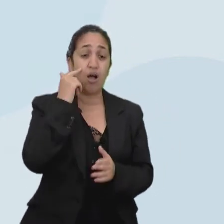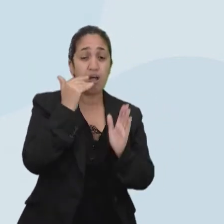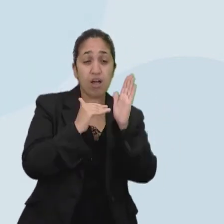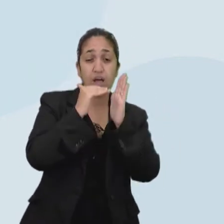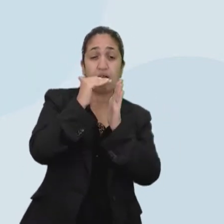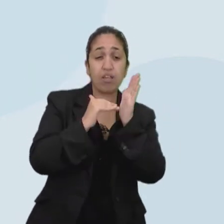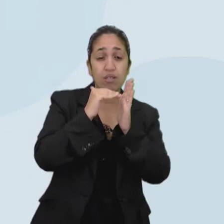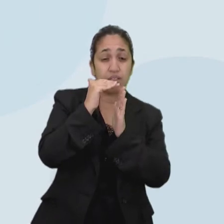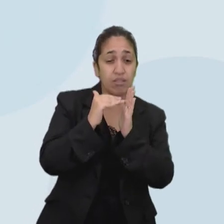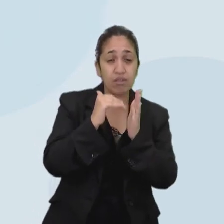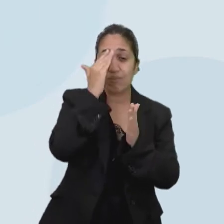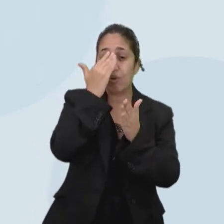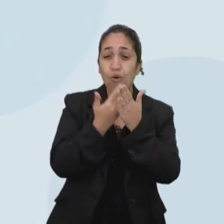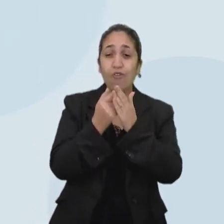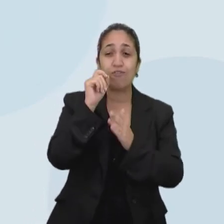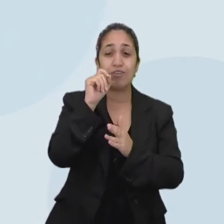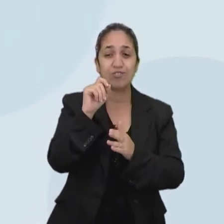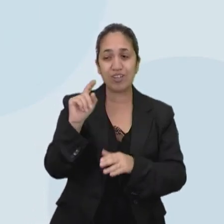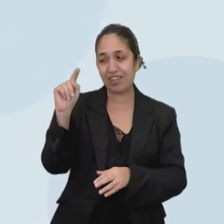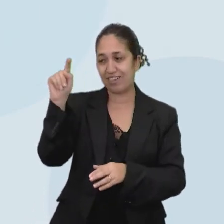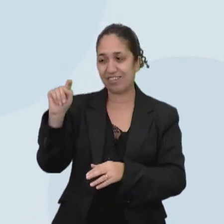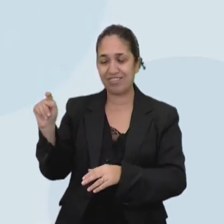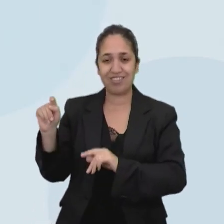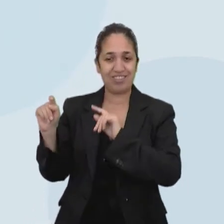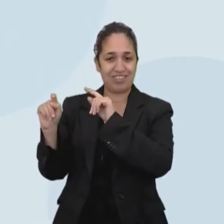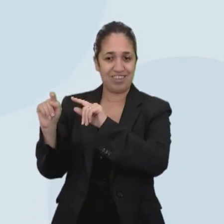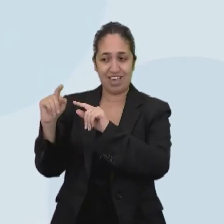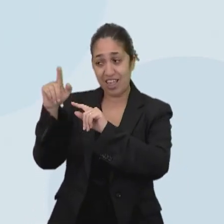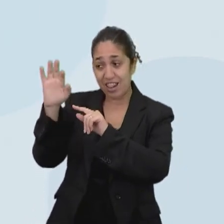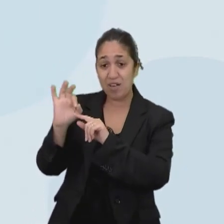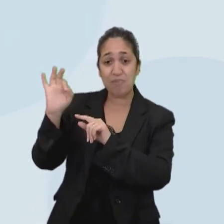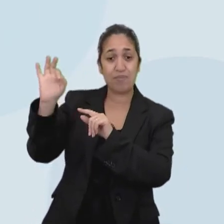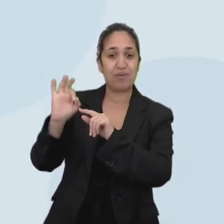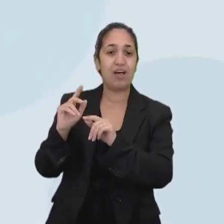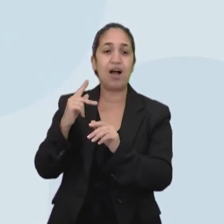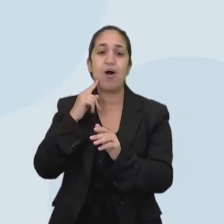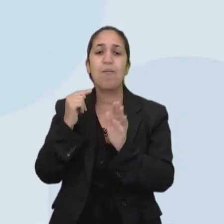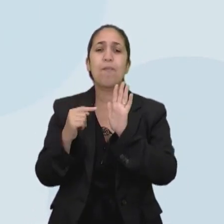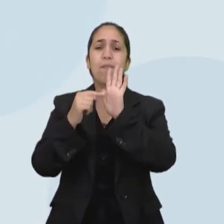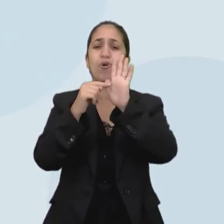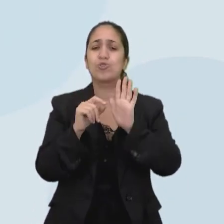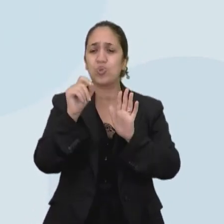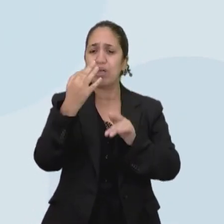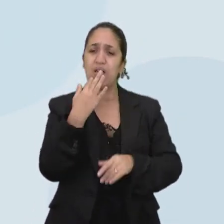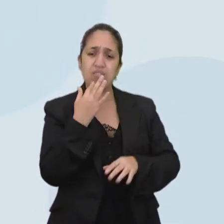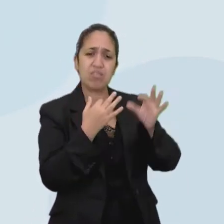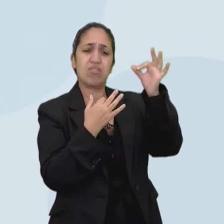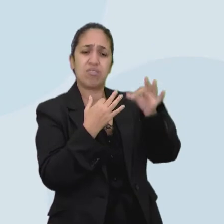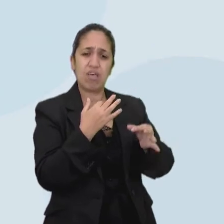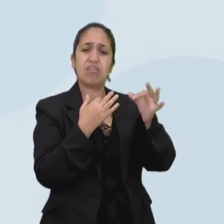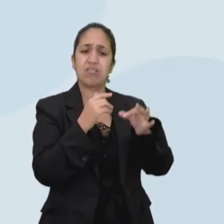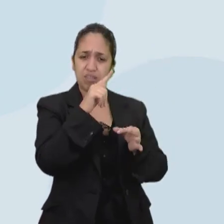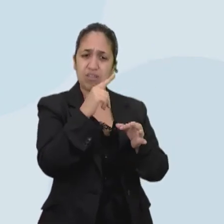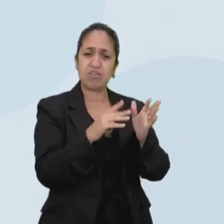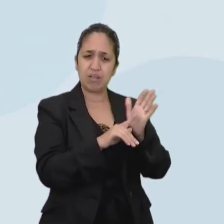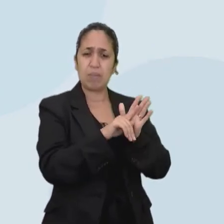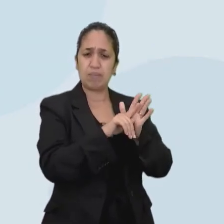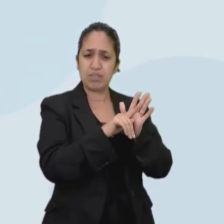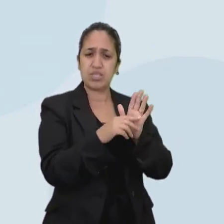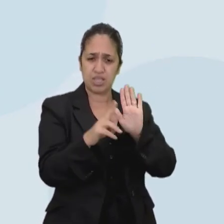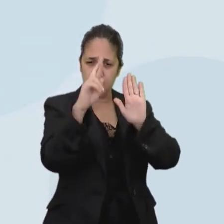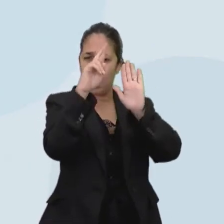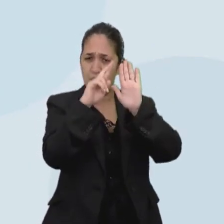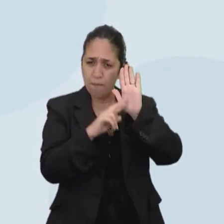confiança é o Z, E aí o que ele faz? É a porcentagem que indica o nível de certeza de que a pesquisa realmente